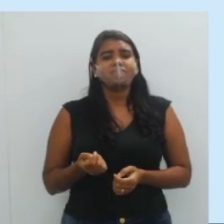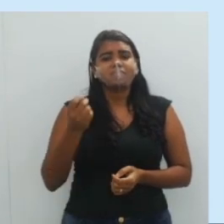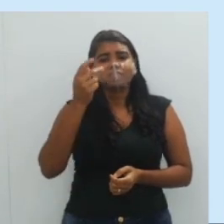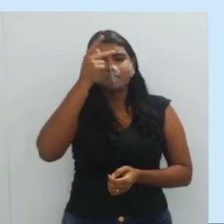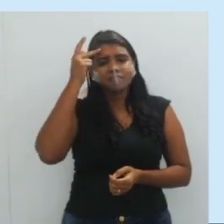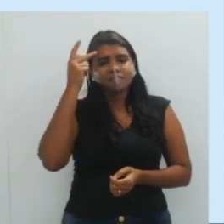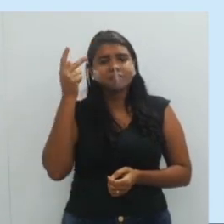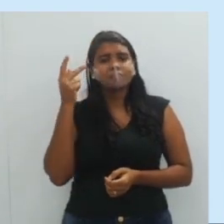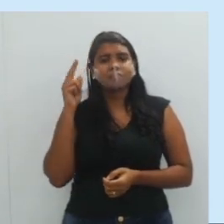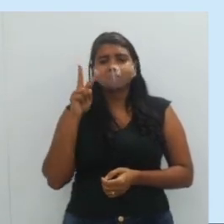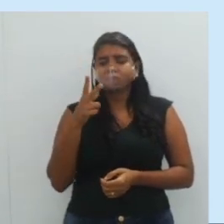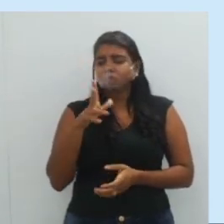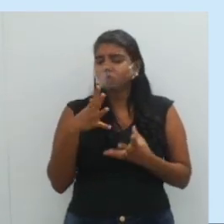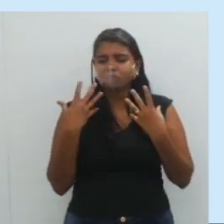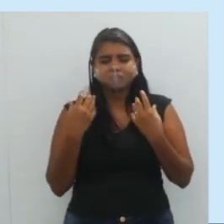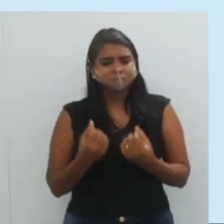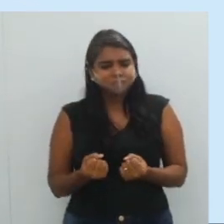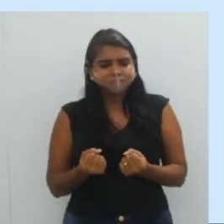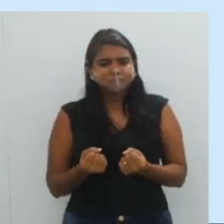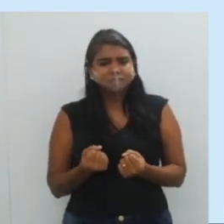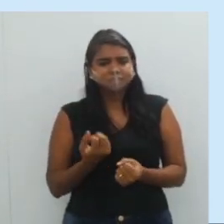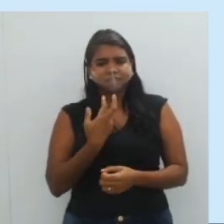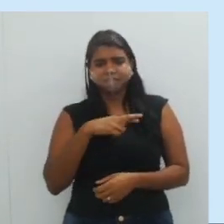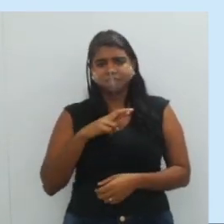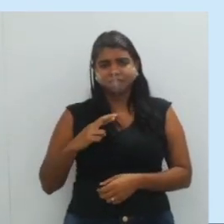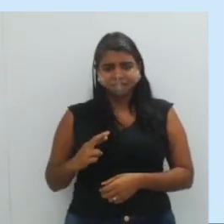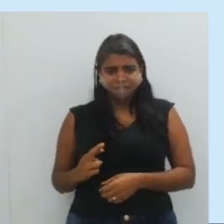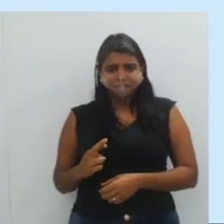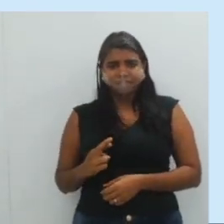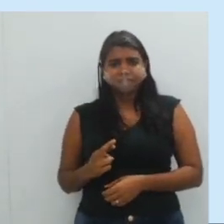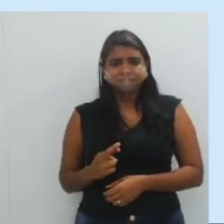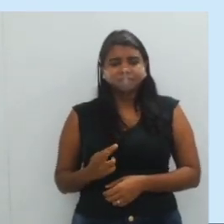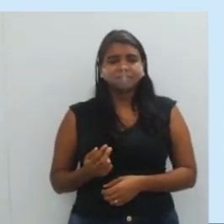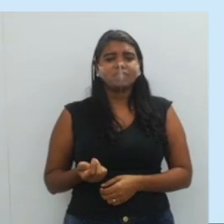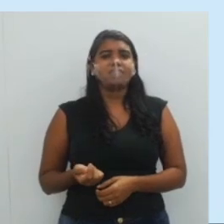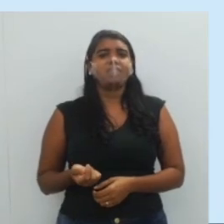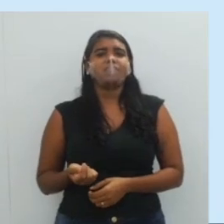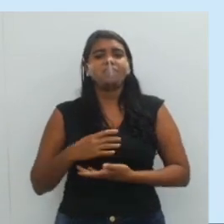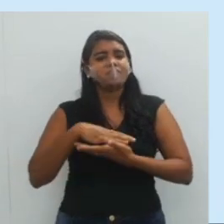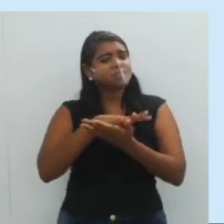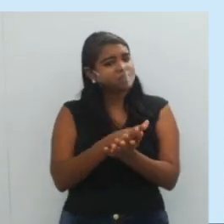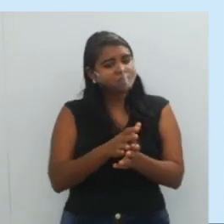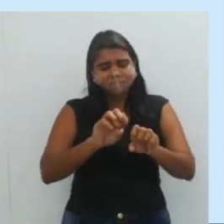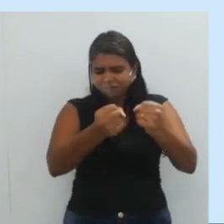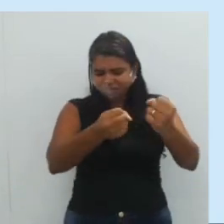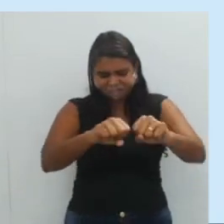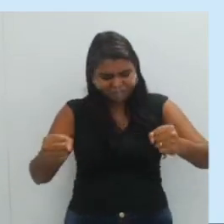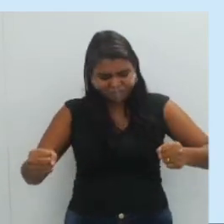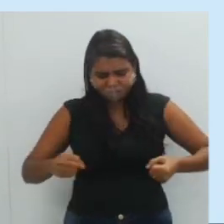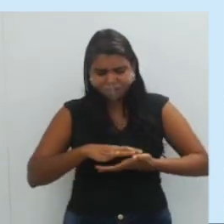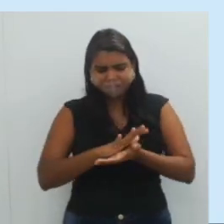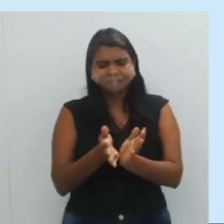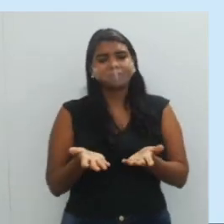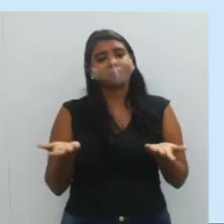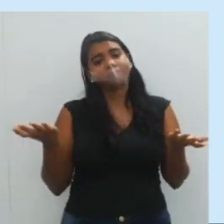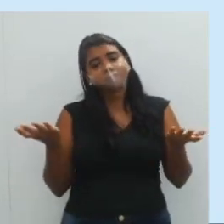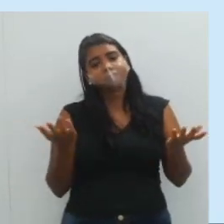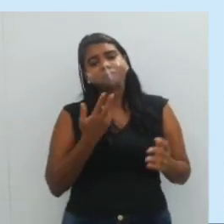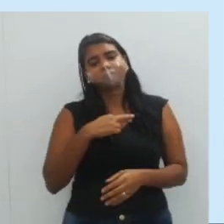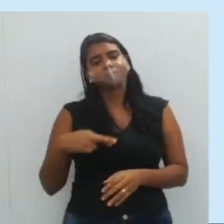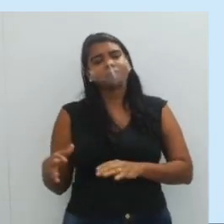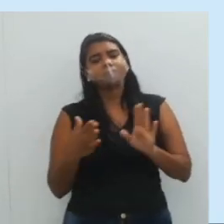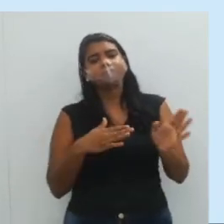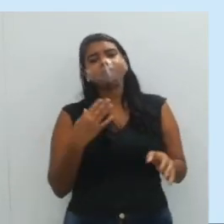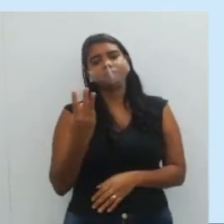de pessoas que não aceitam a questão da Umbanda e destruíram os símbolos religiosos. E